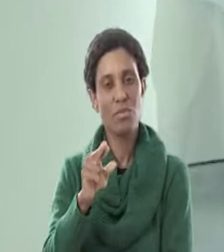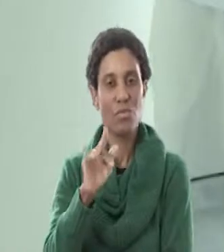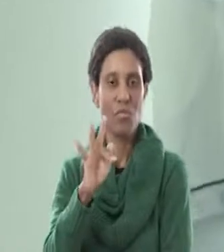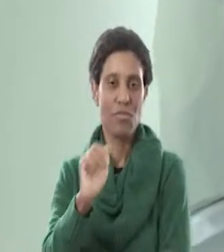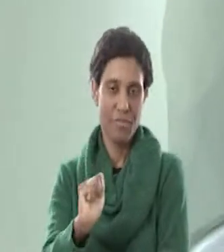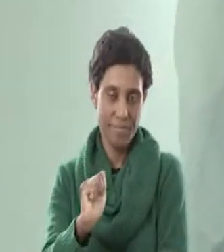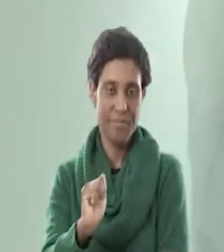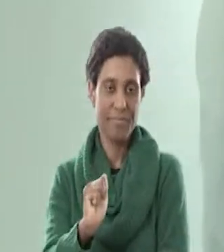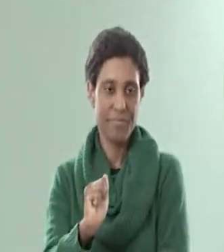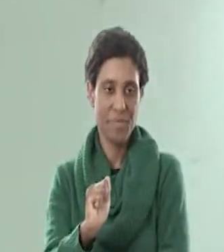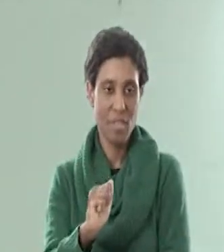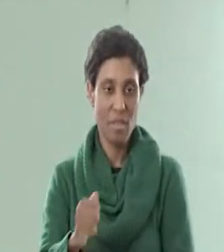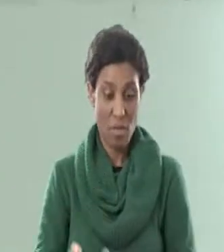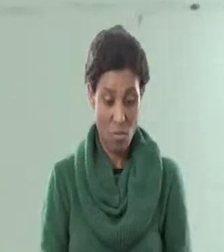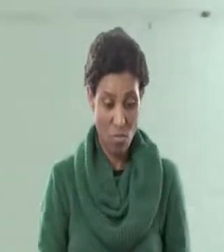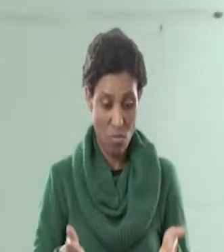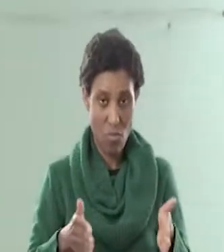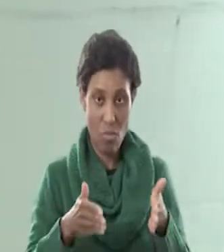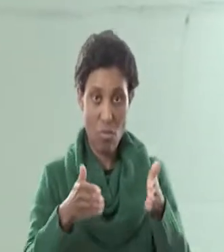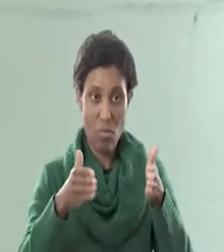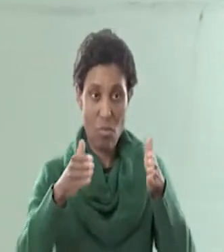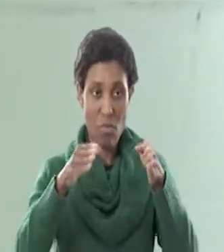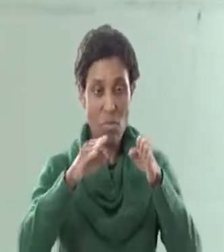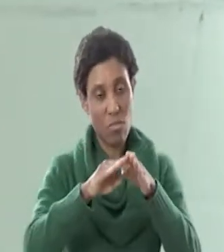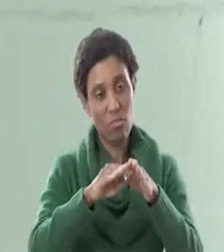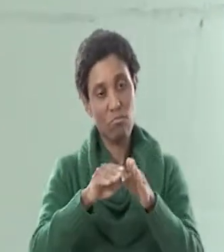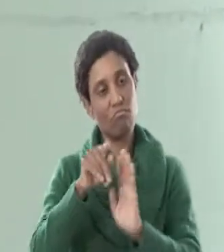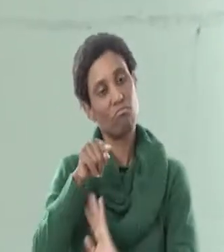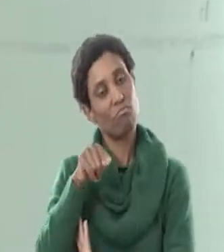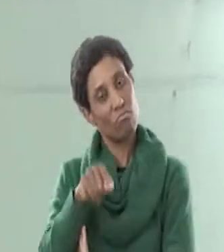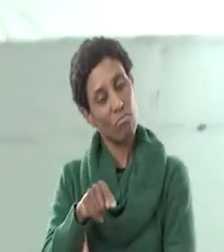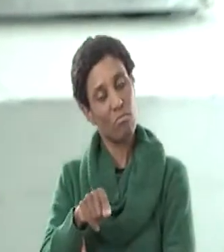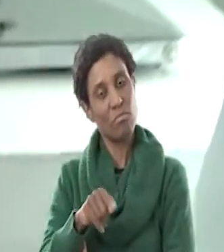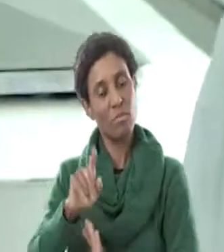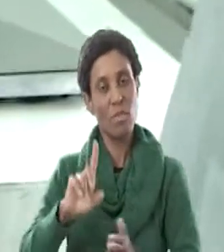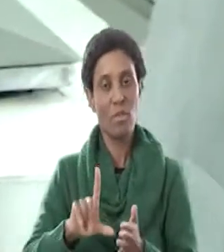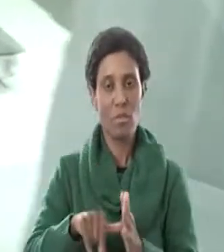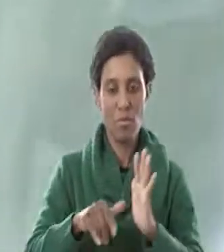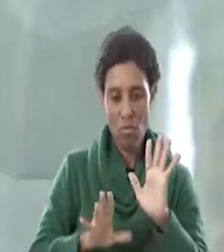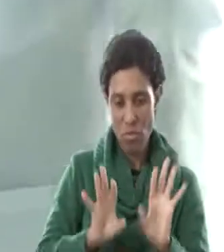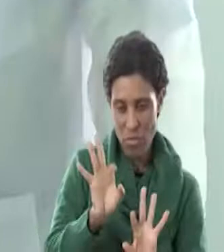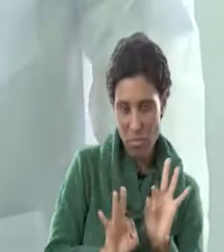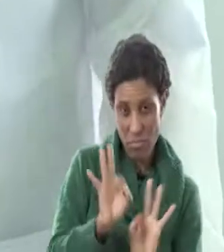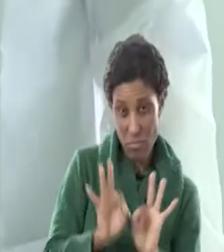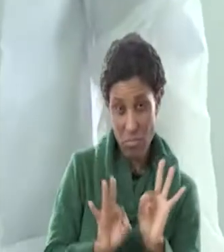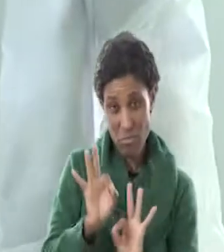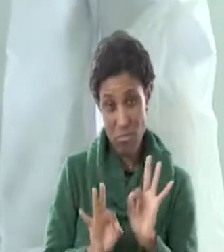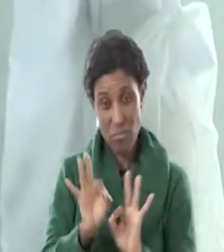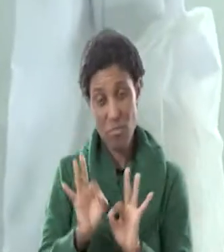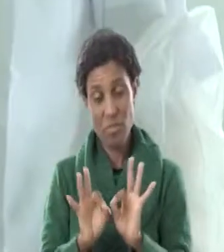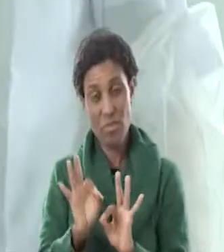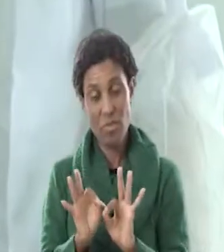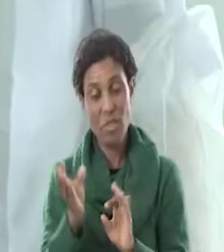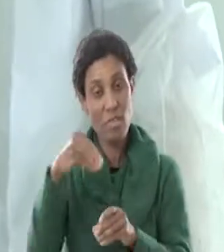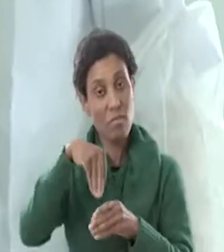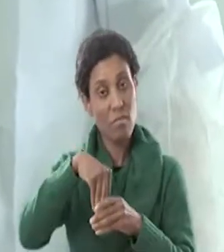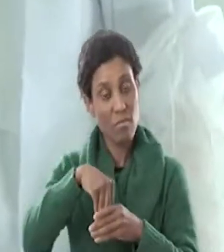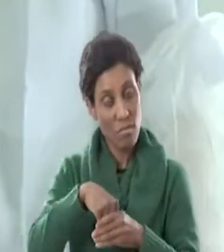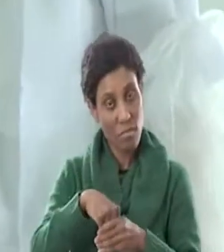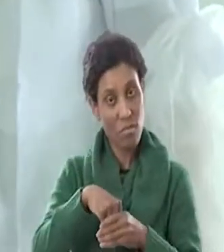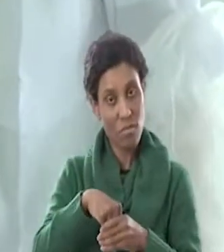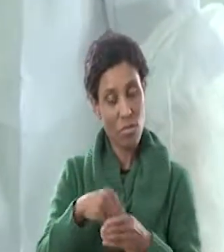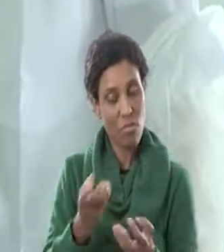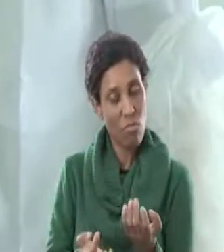nessa estufa. Uhum. Então o tambor sobe pela talha, é colocado aqui dentro ele